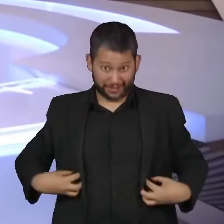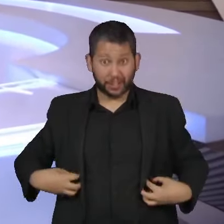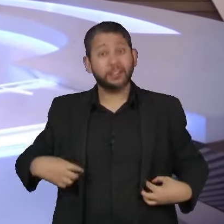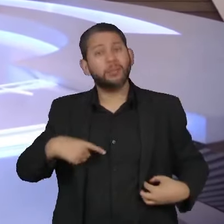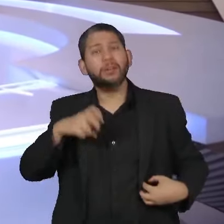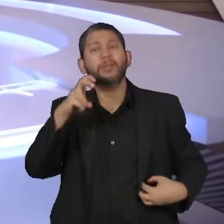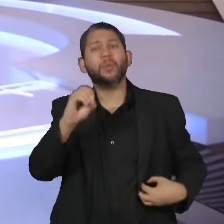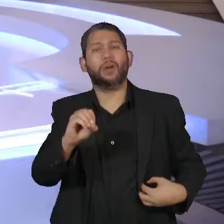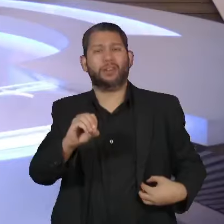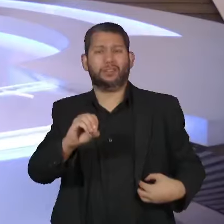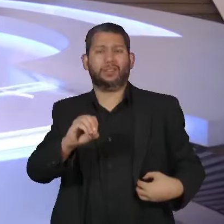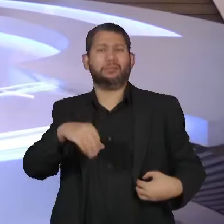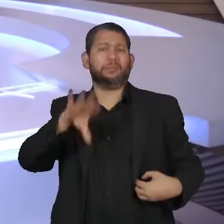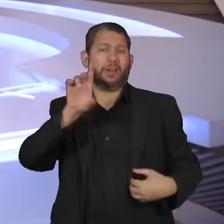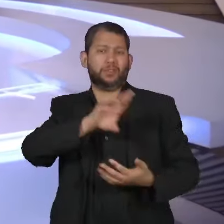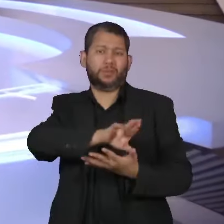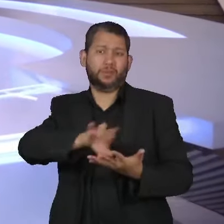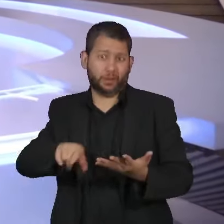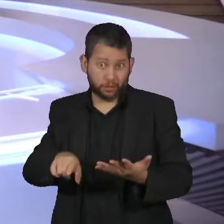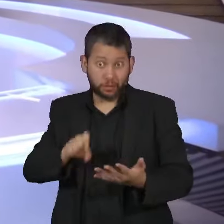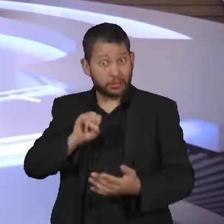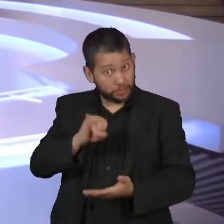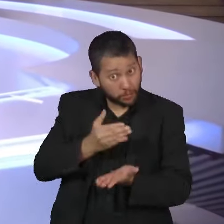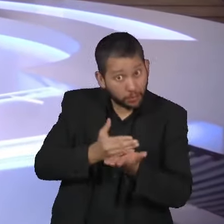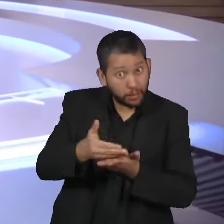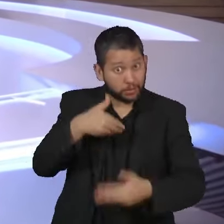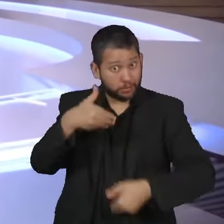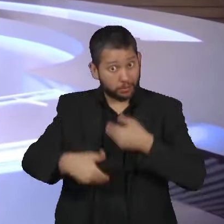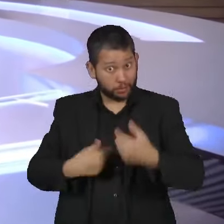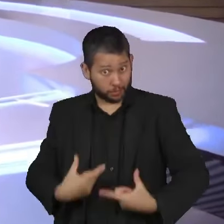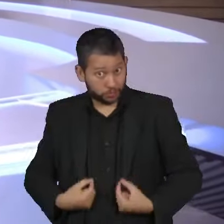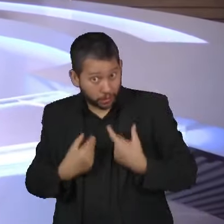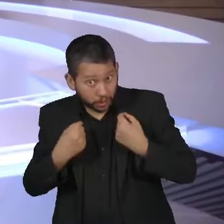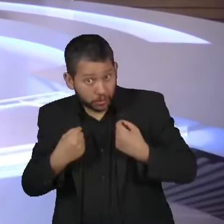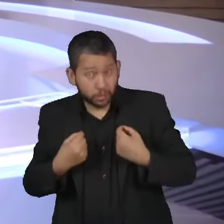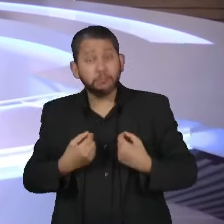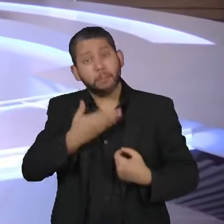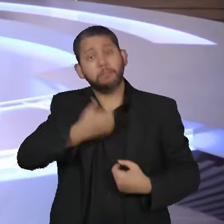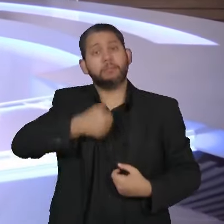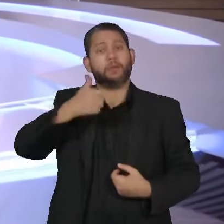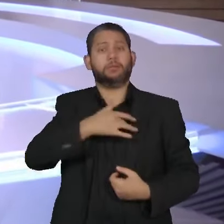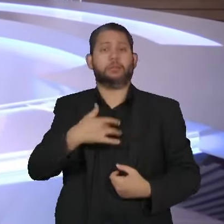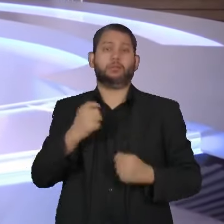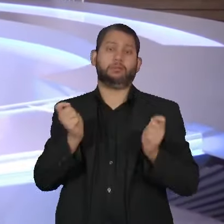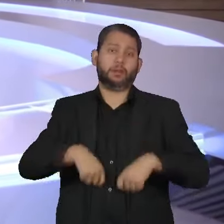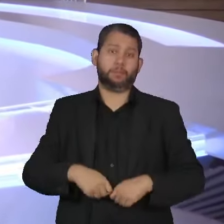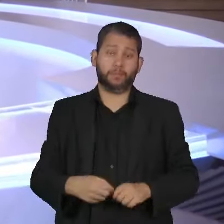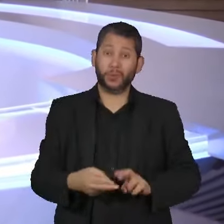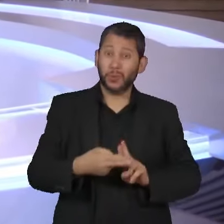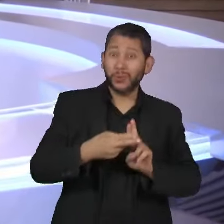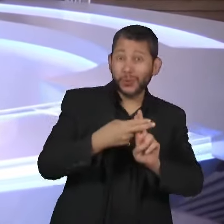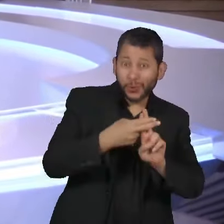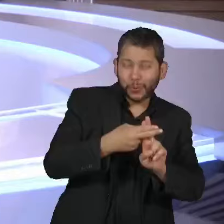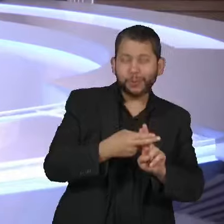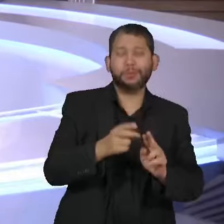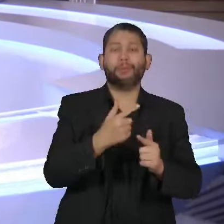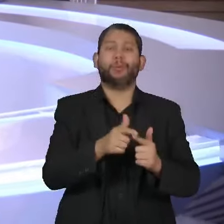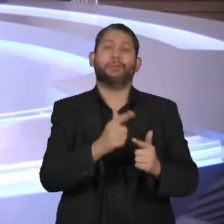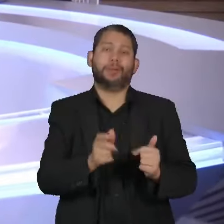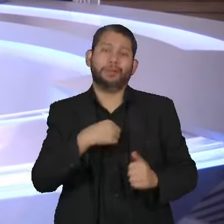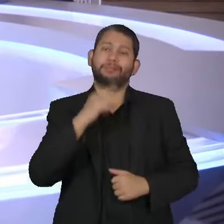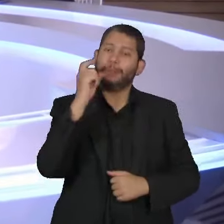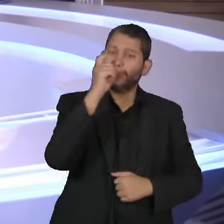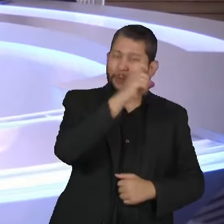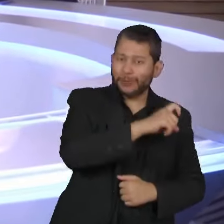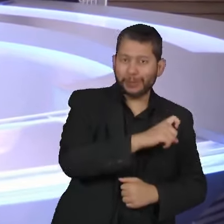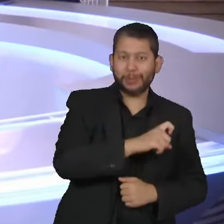boa resposta às estratégias de tratamento. Mas o tratamento no SUS ainda é mais limitado e distante do